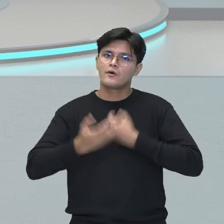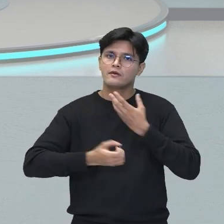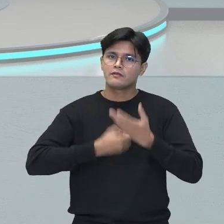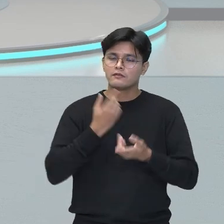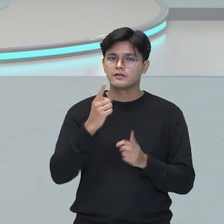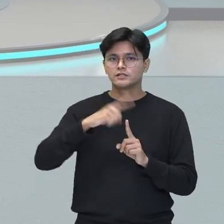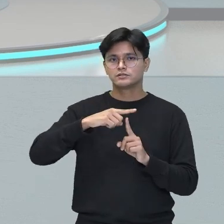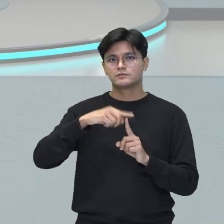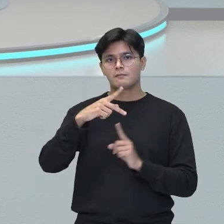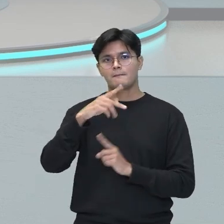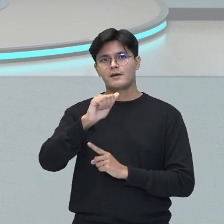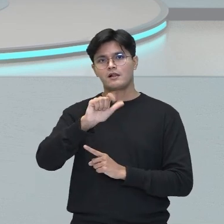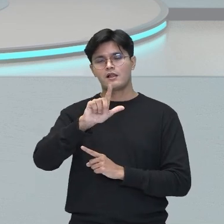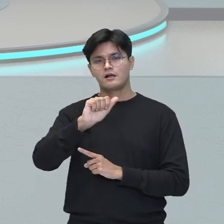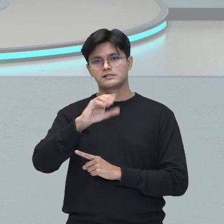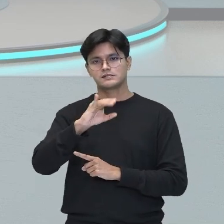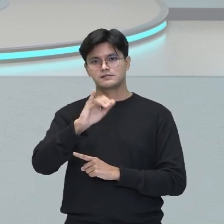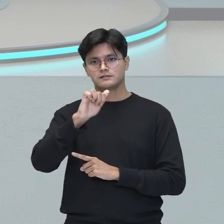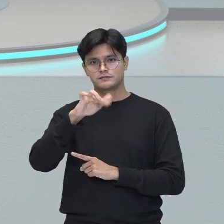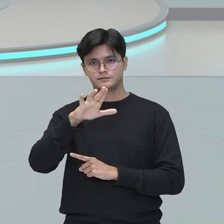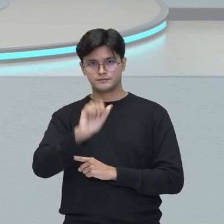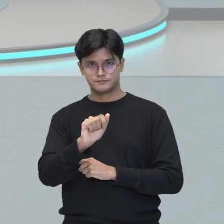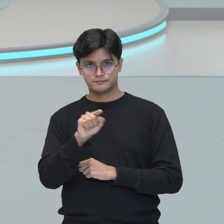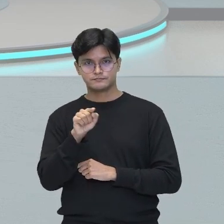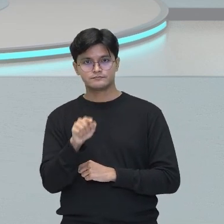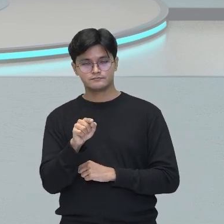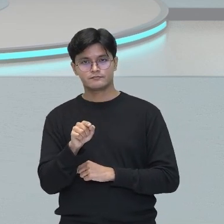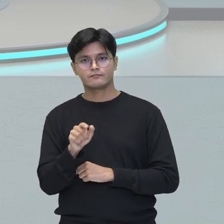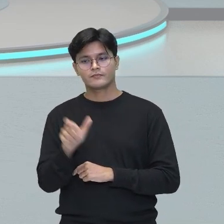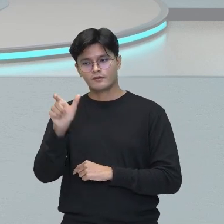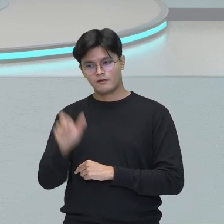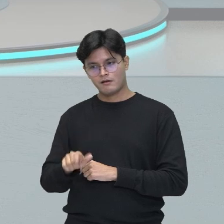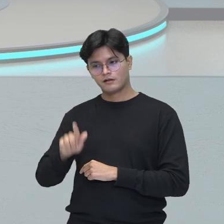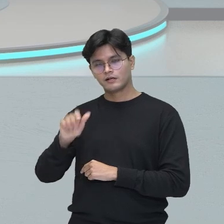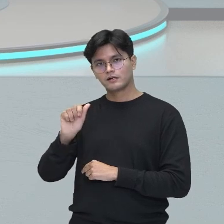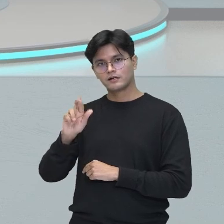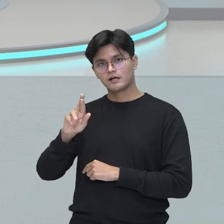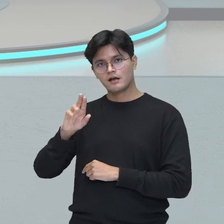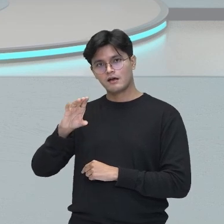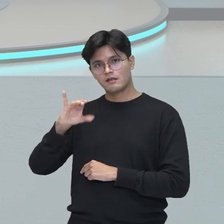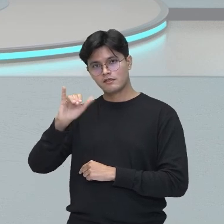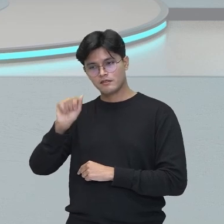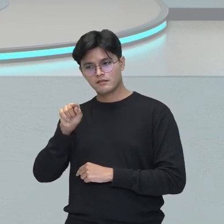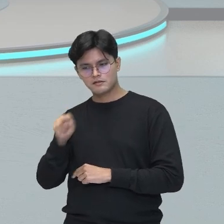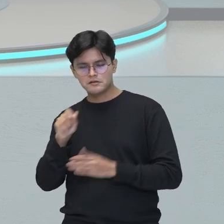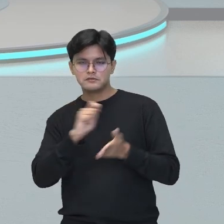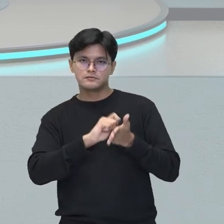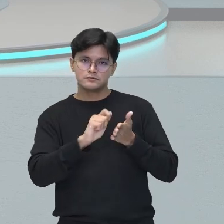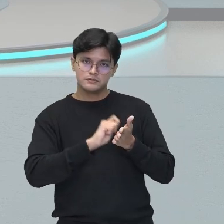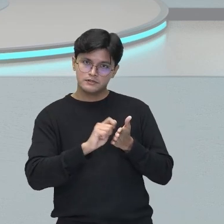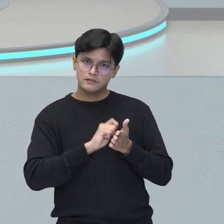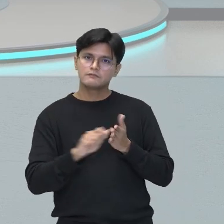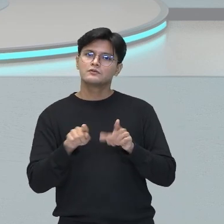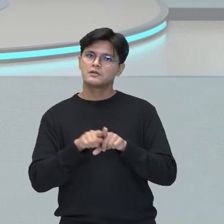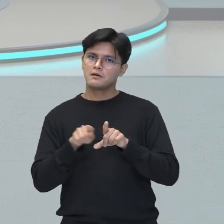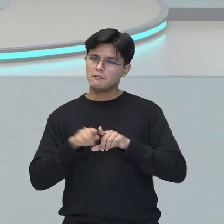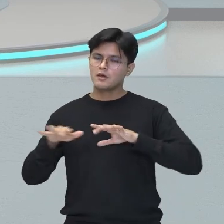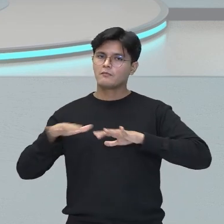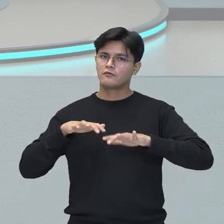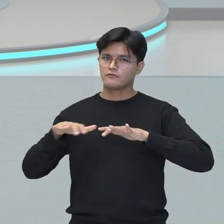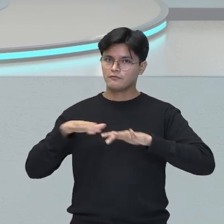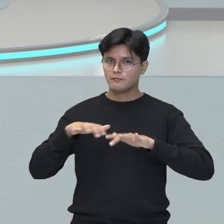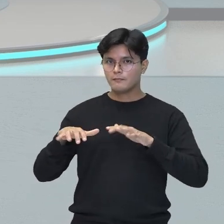palaciana que é escrita por Garcia de Rezende também dentro da desse movimento temos